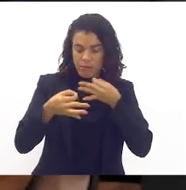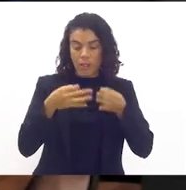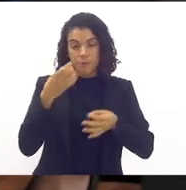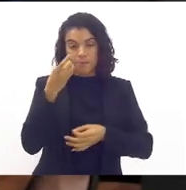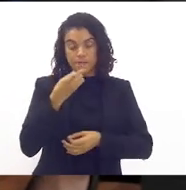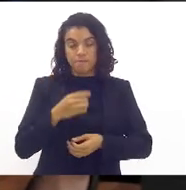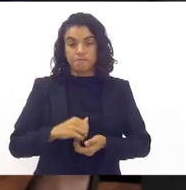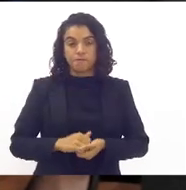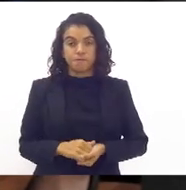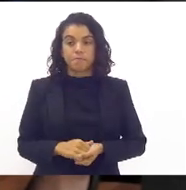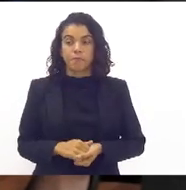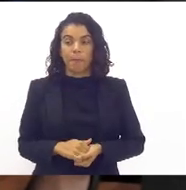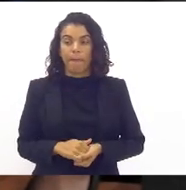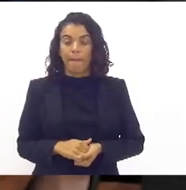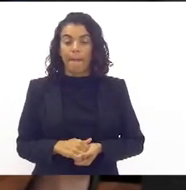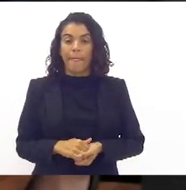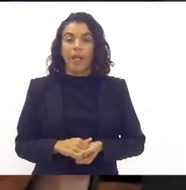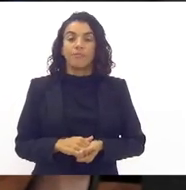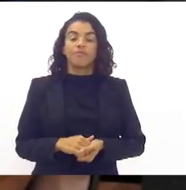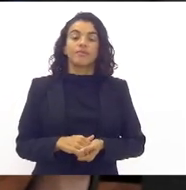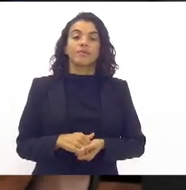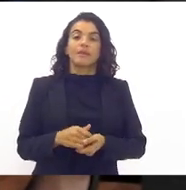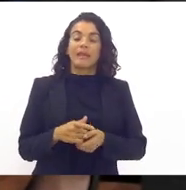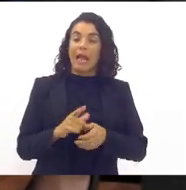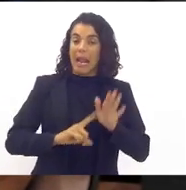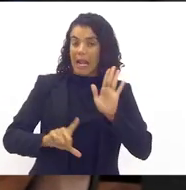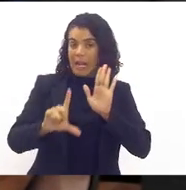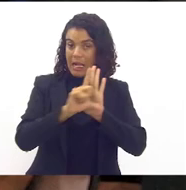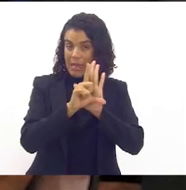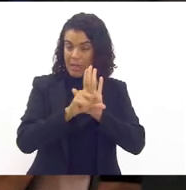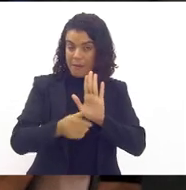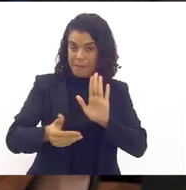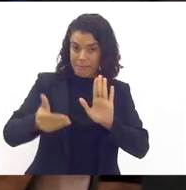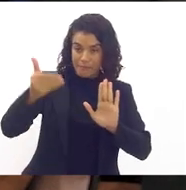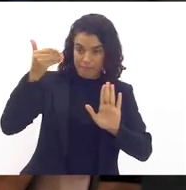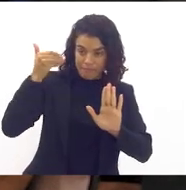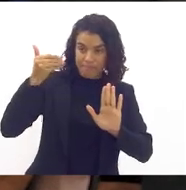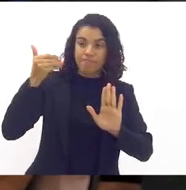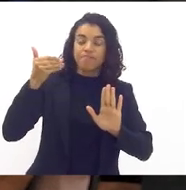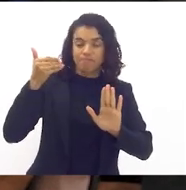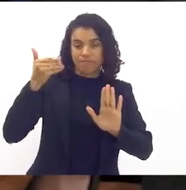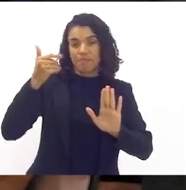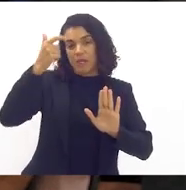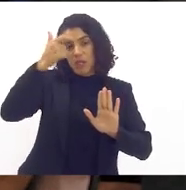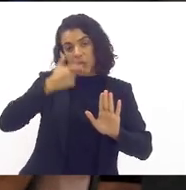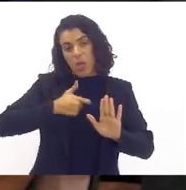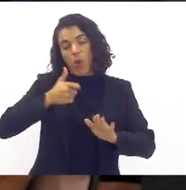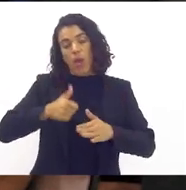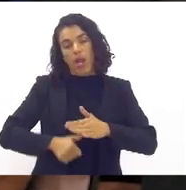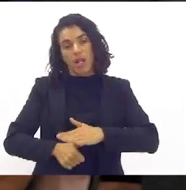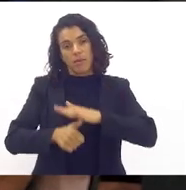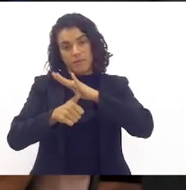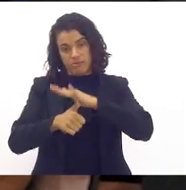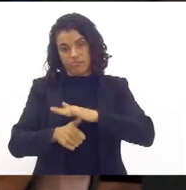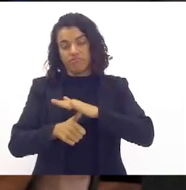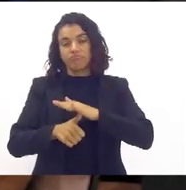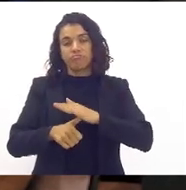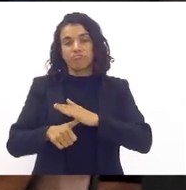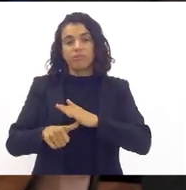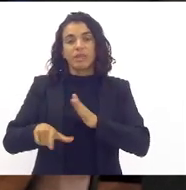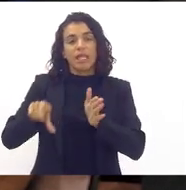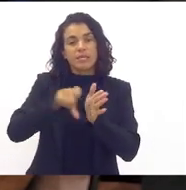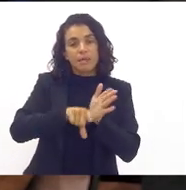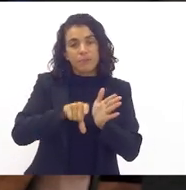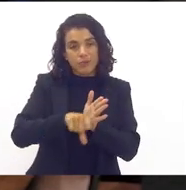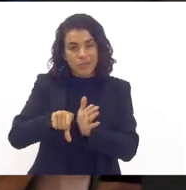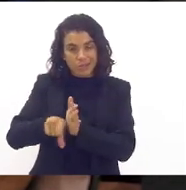seguinte. Na legislatura passada, quando eu presidi a Comissão de Tributação, depois de mais